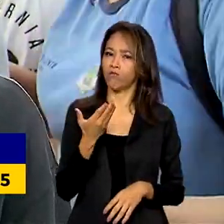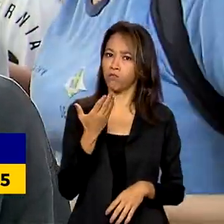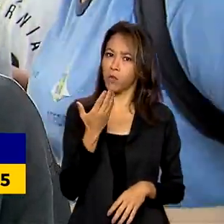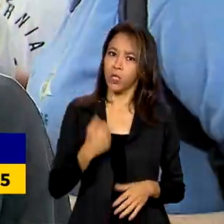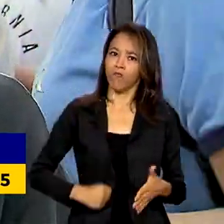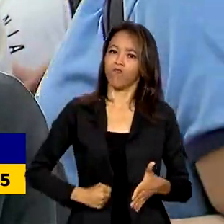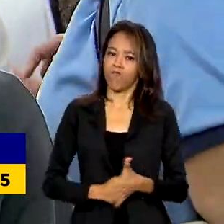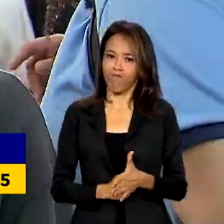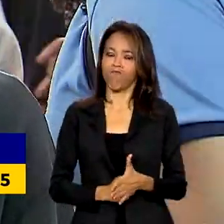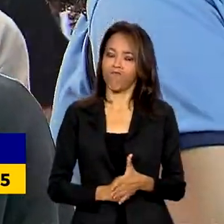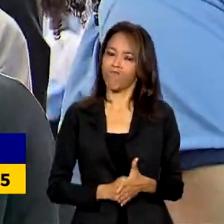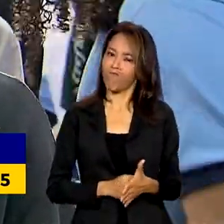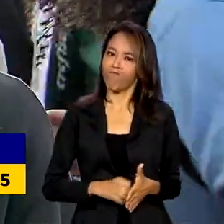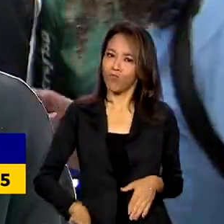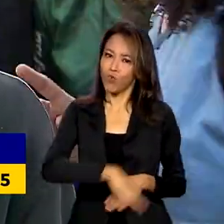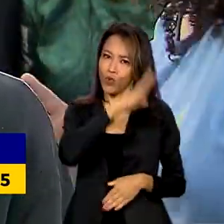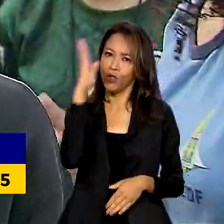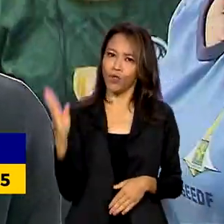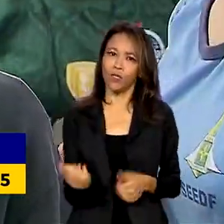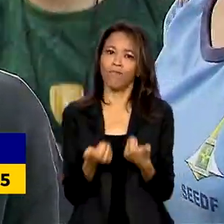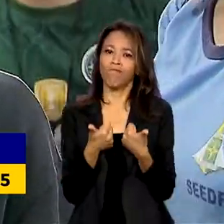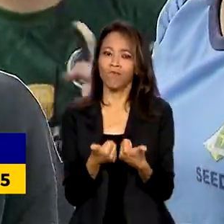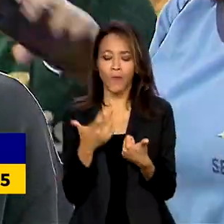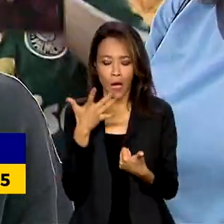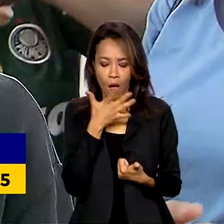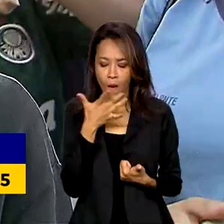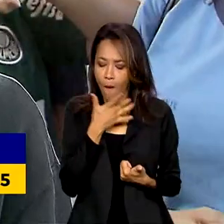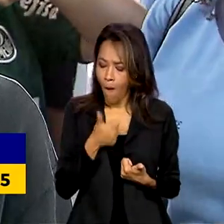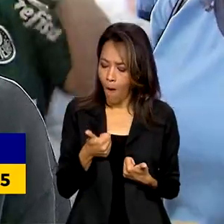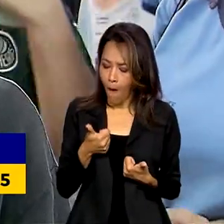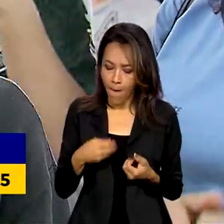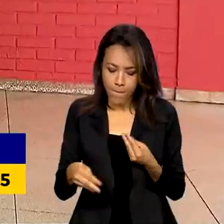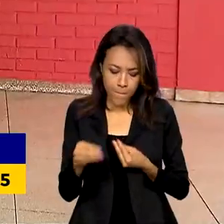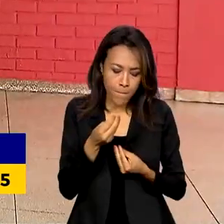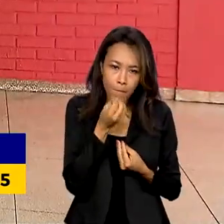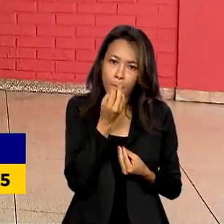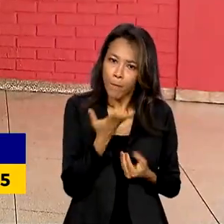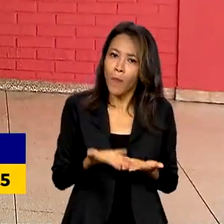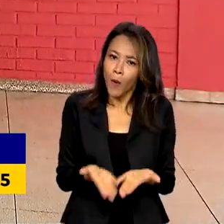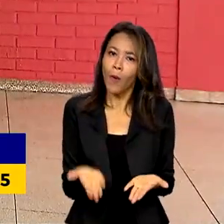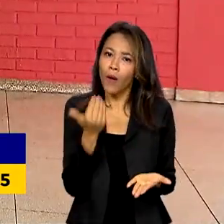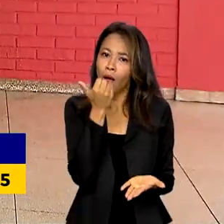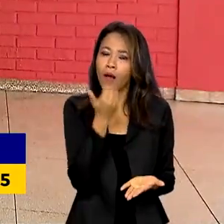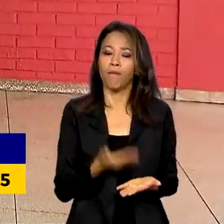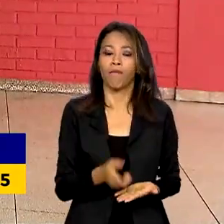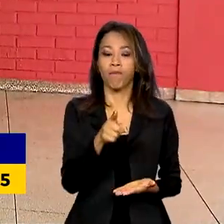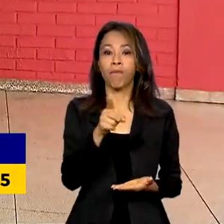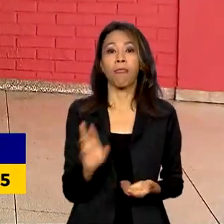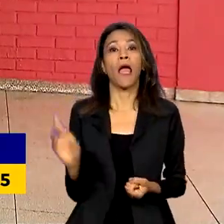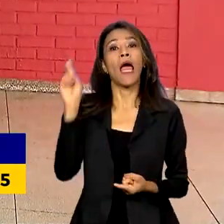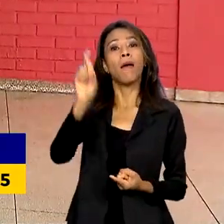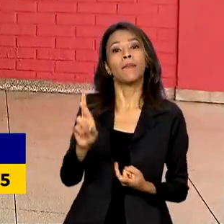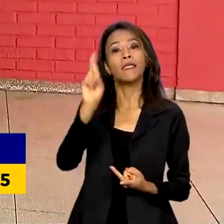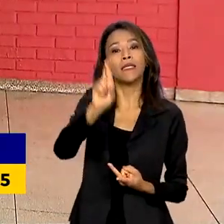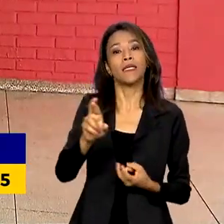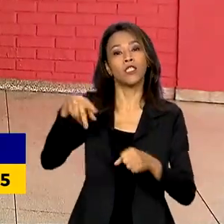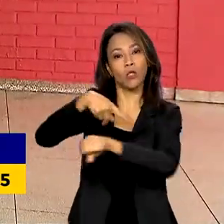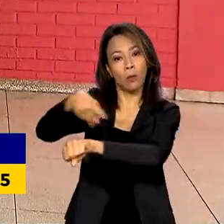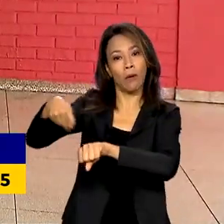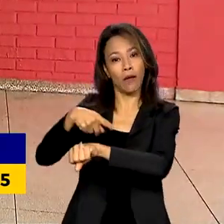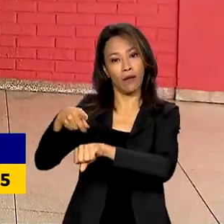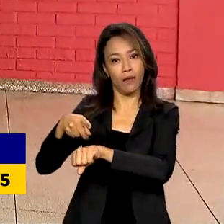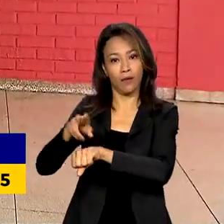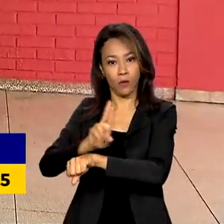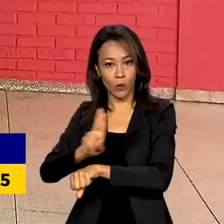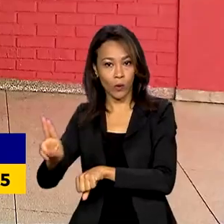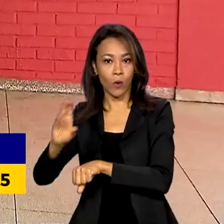todo, é ótima, temperada, bem boa. Representantes da República do Congo querem saber